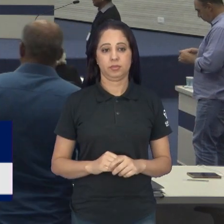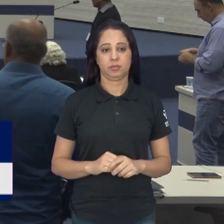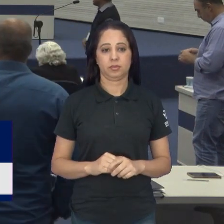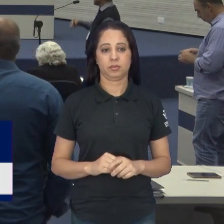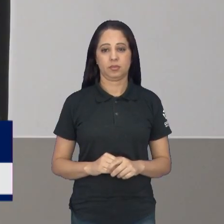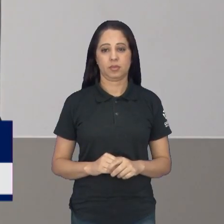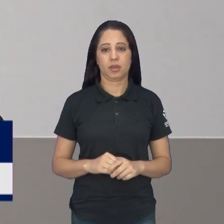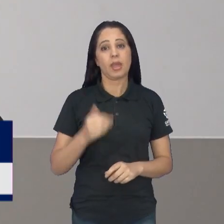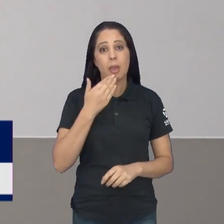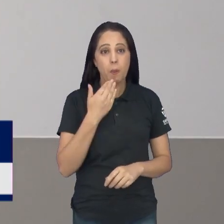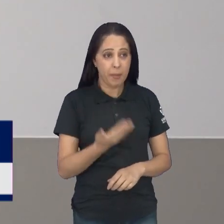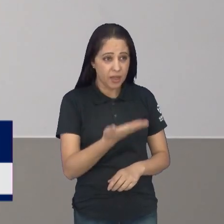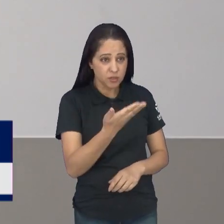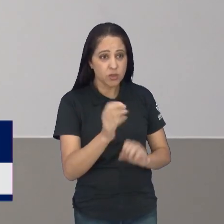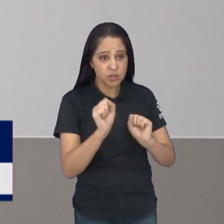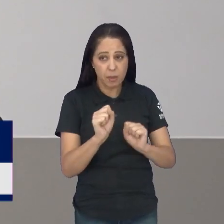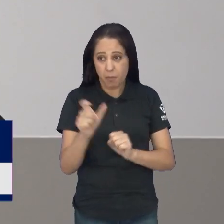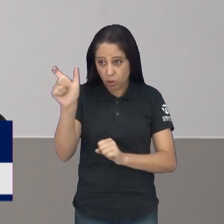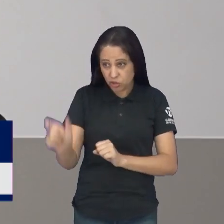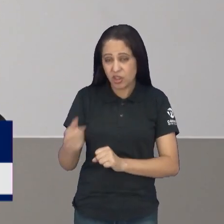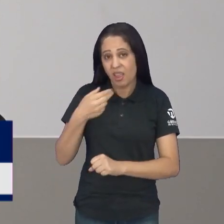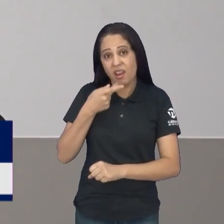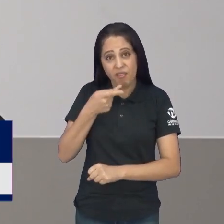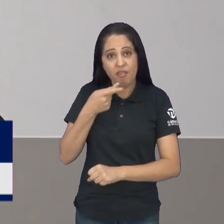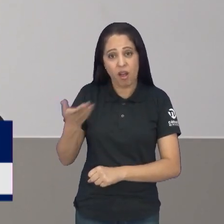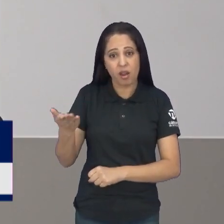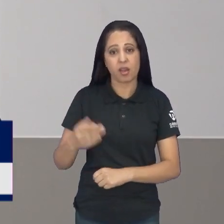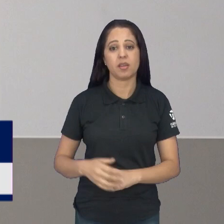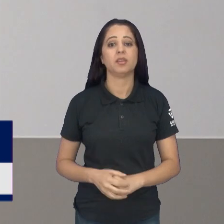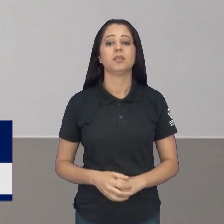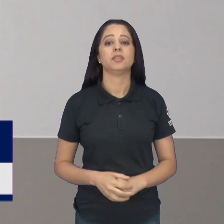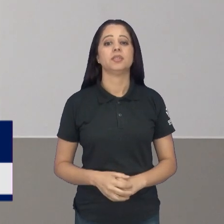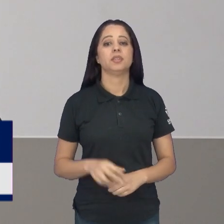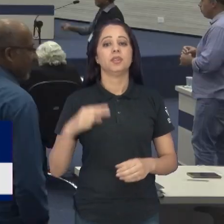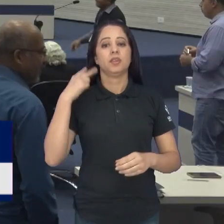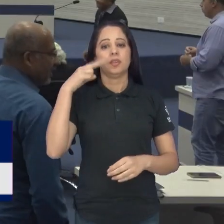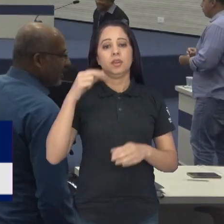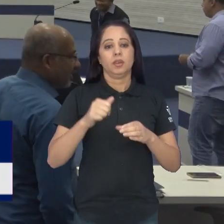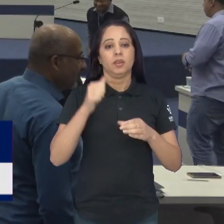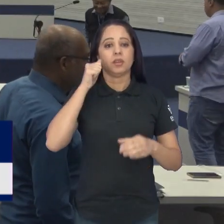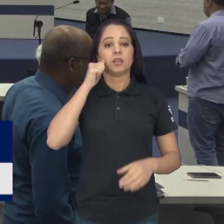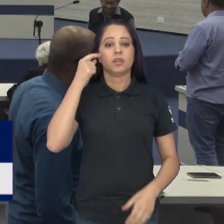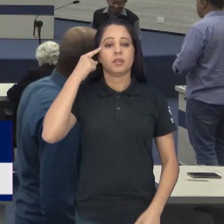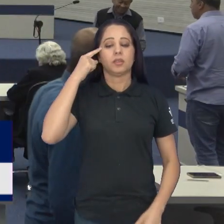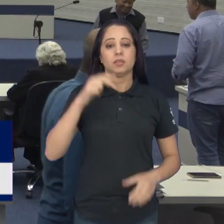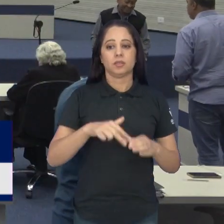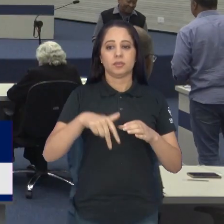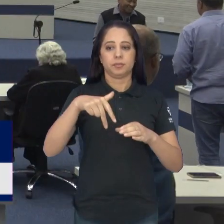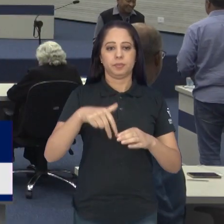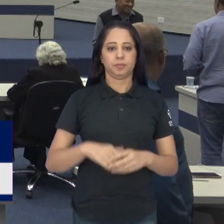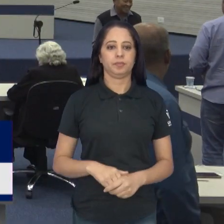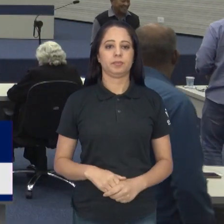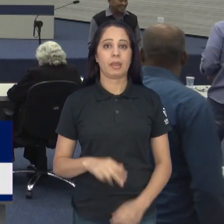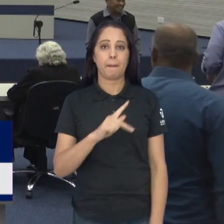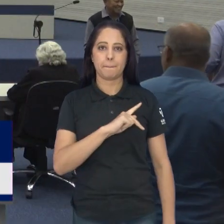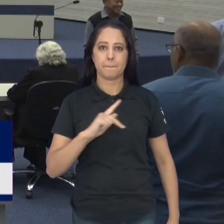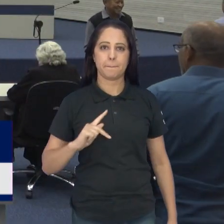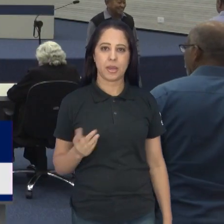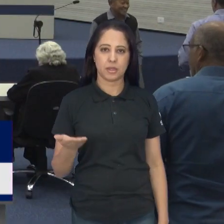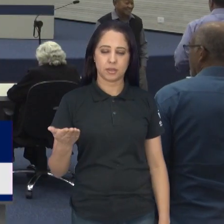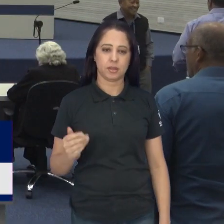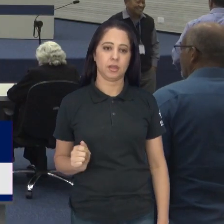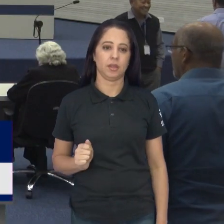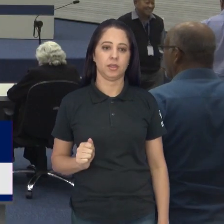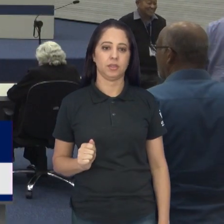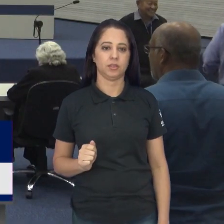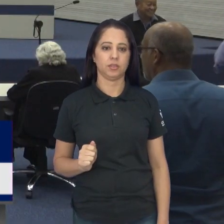Eu te peço isso com a palavra a vereadora Amélia, não. Não, ele entrou no... Senhor presidente, antes eu